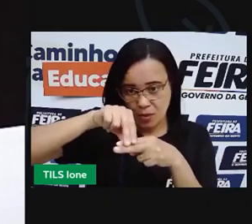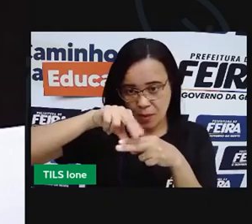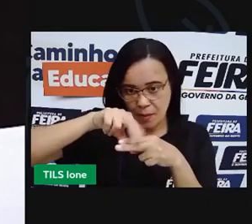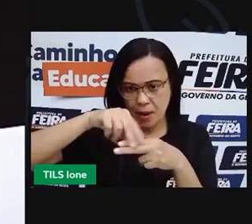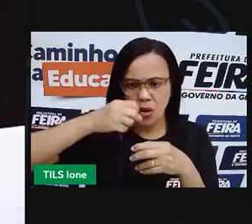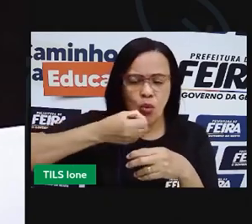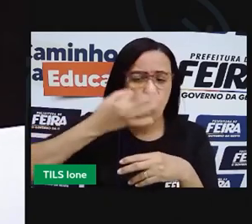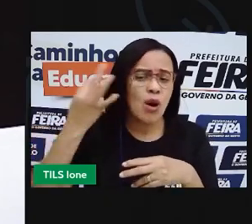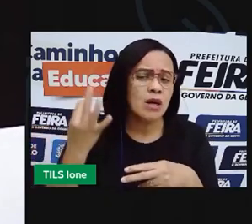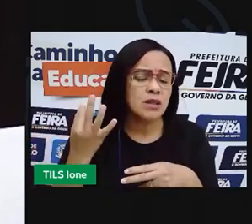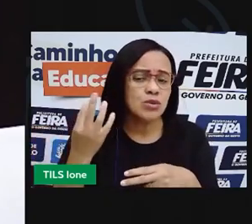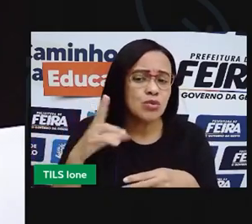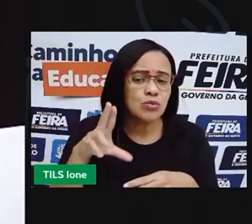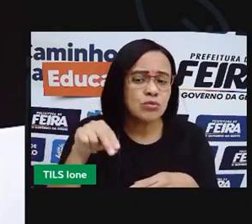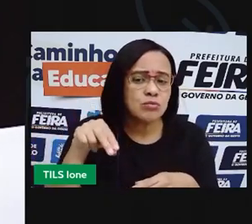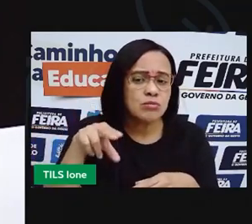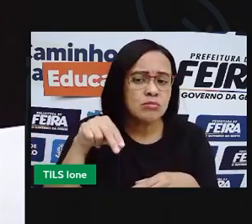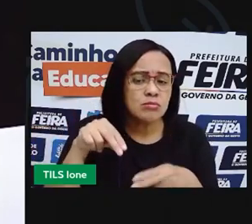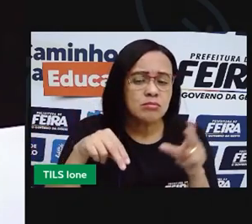dar?